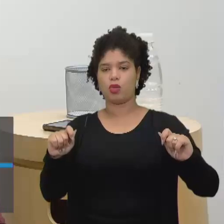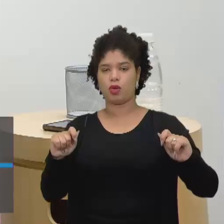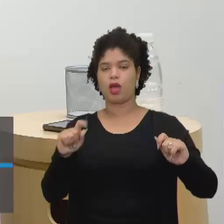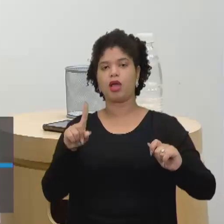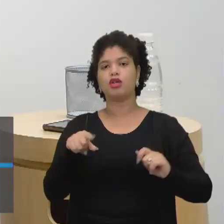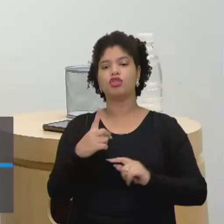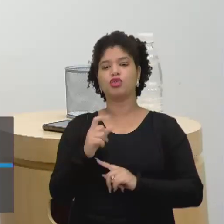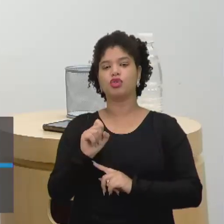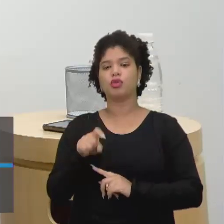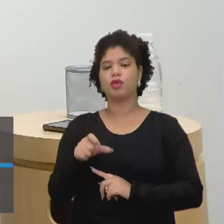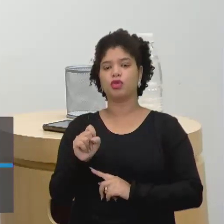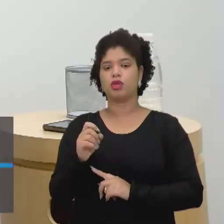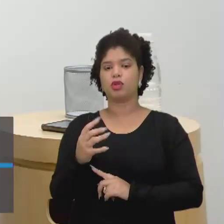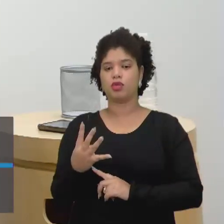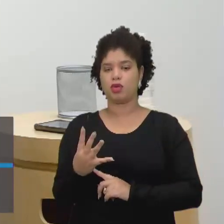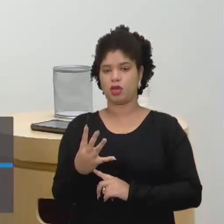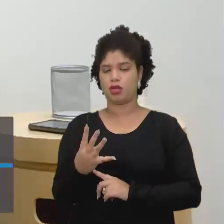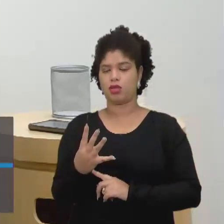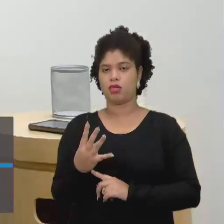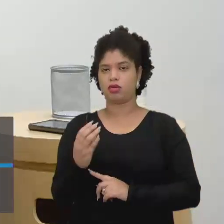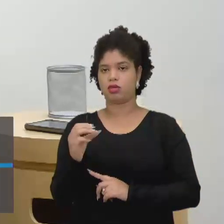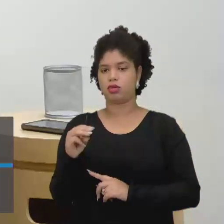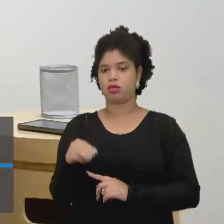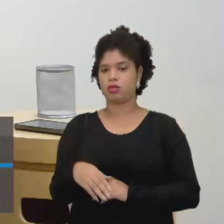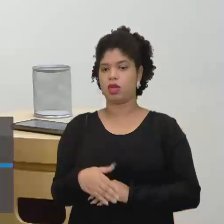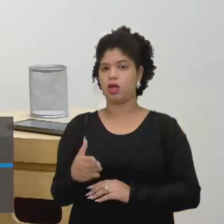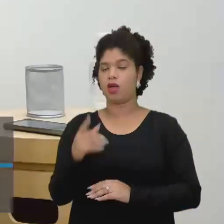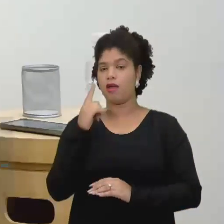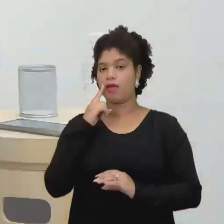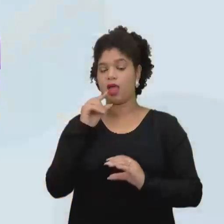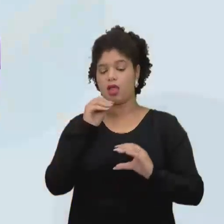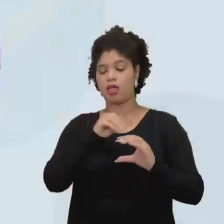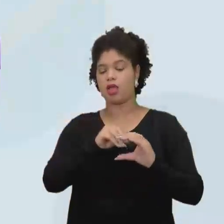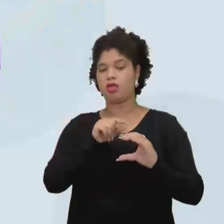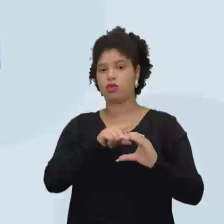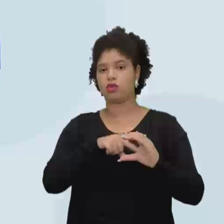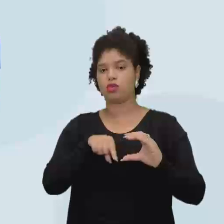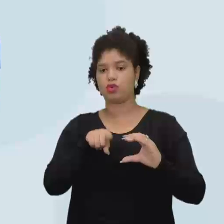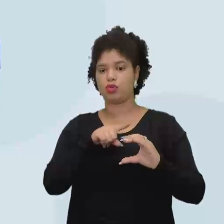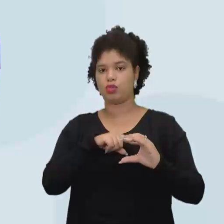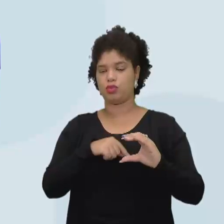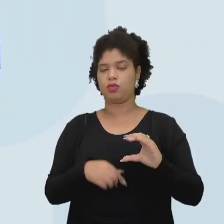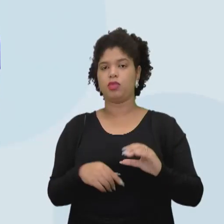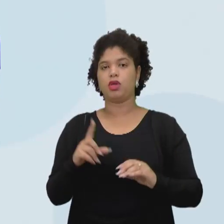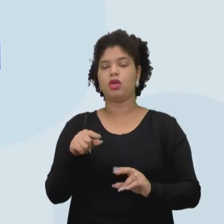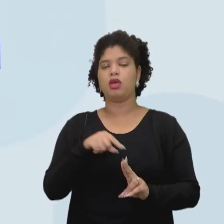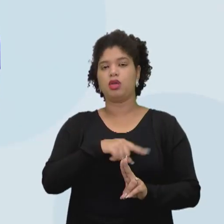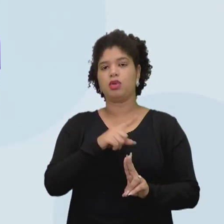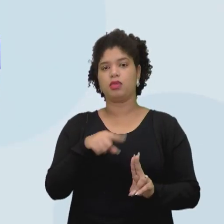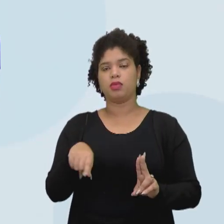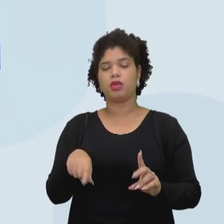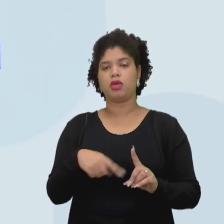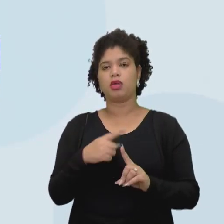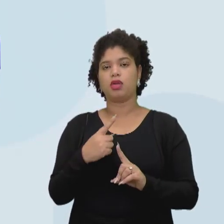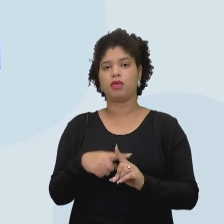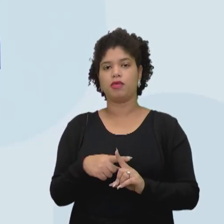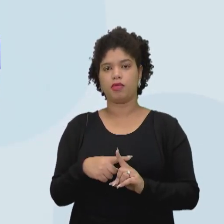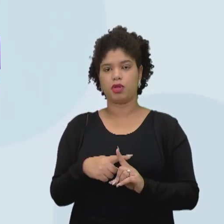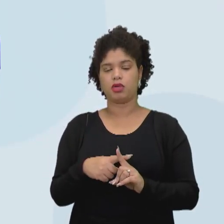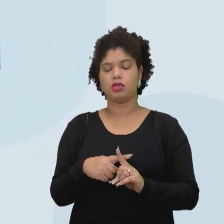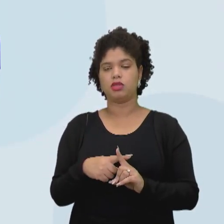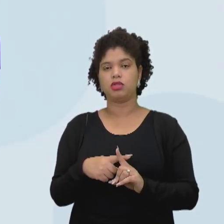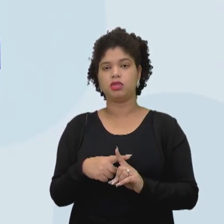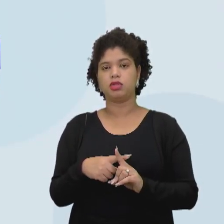18,84 centímetros. Tudo bem? Agora eu vou para a área, região interna. Tá, então vem comigo. A área é π vezes o raio ao quadrado. Então,